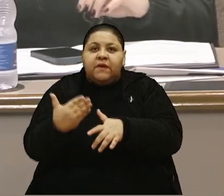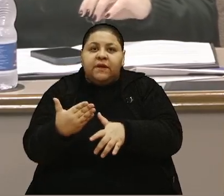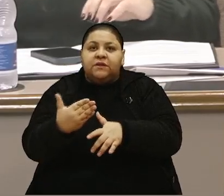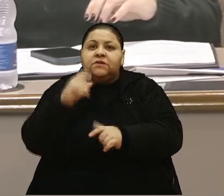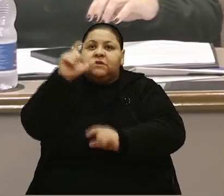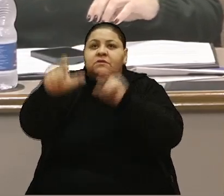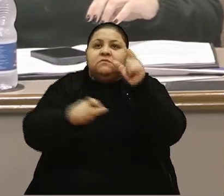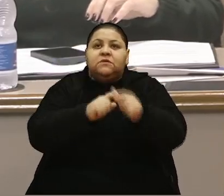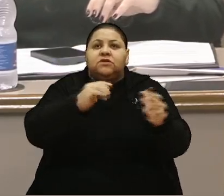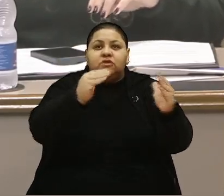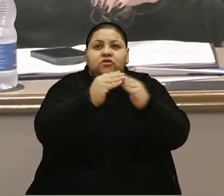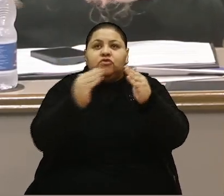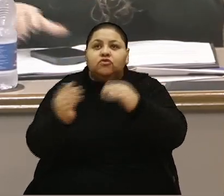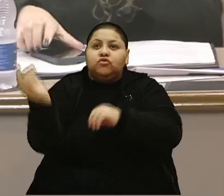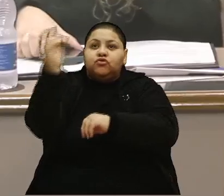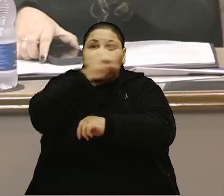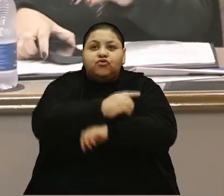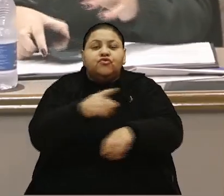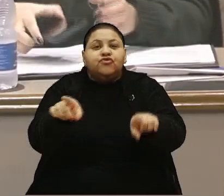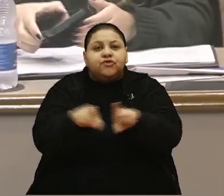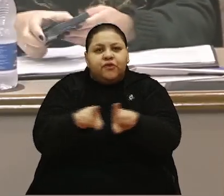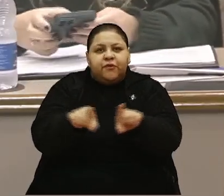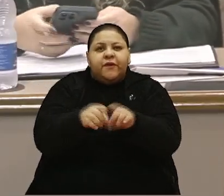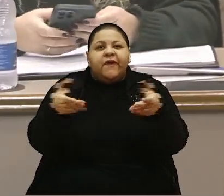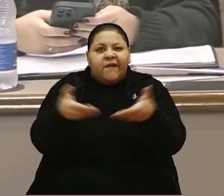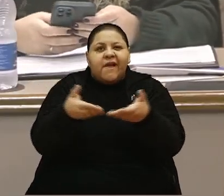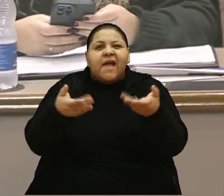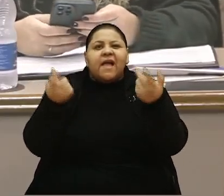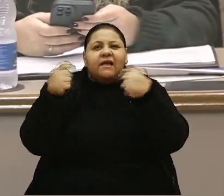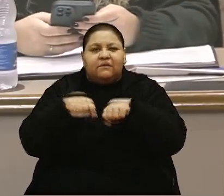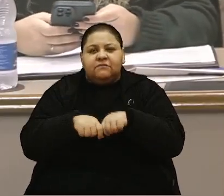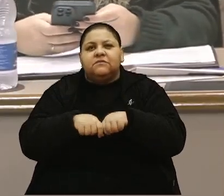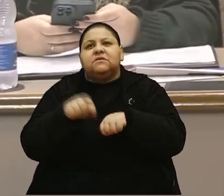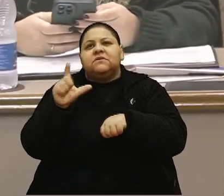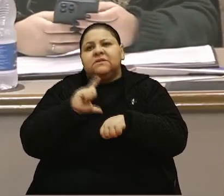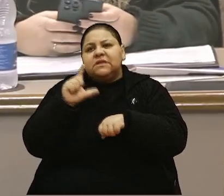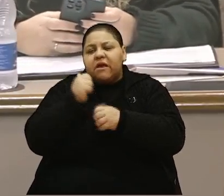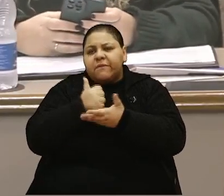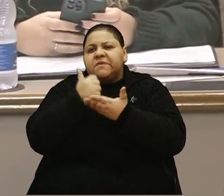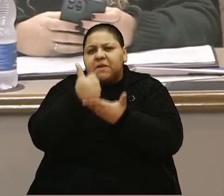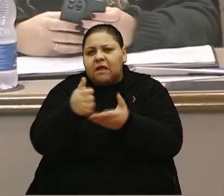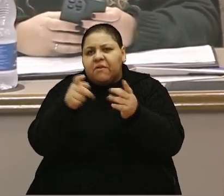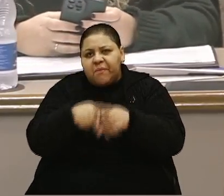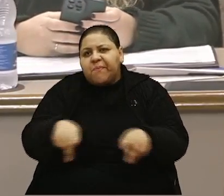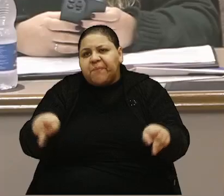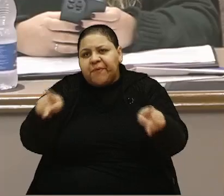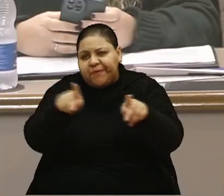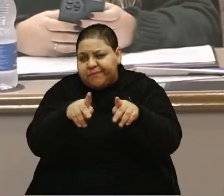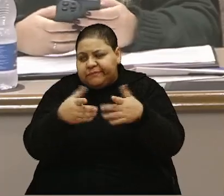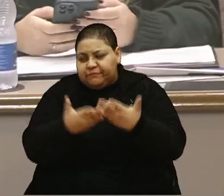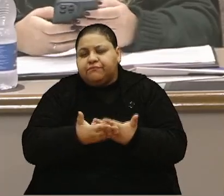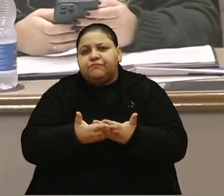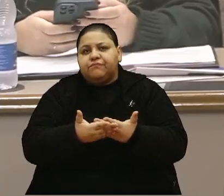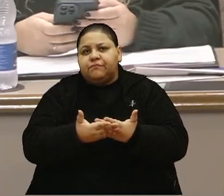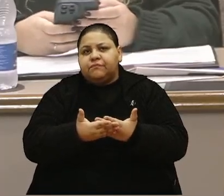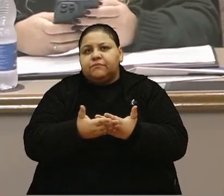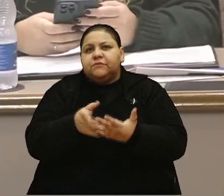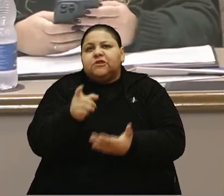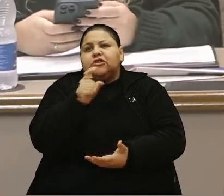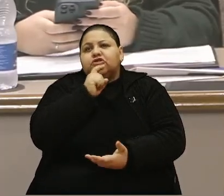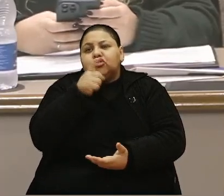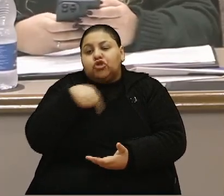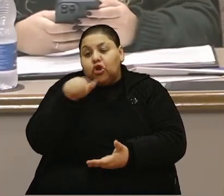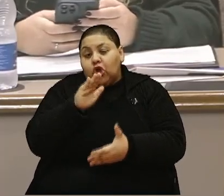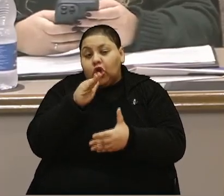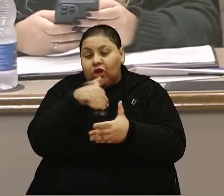rua durante o dia também. Então, é necessário. Temos que dar apoio a esse público aí que está passando frio. Nós, dentro